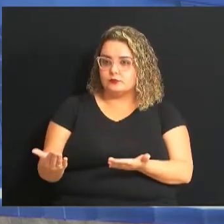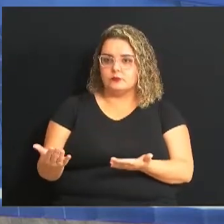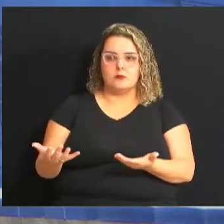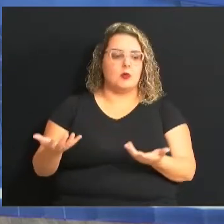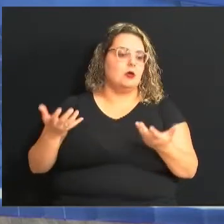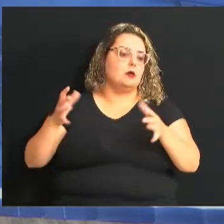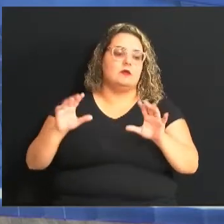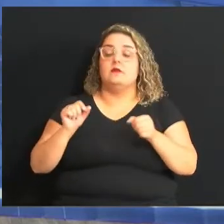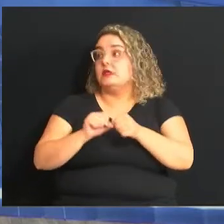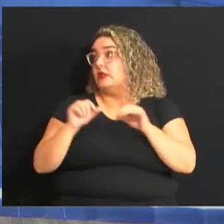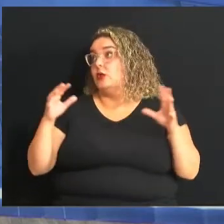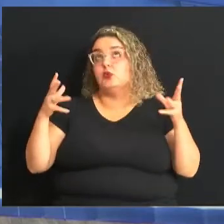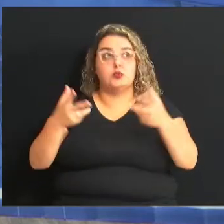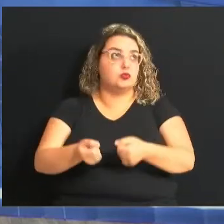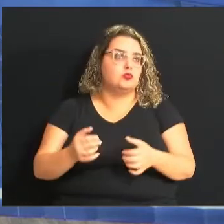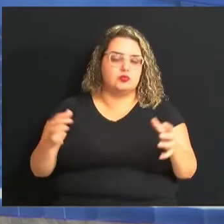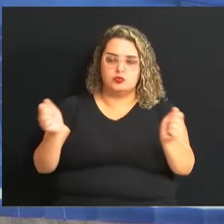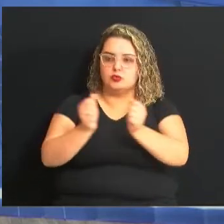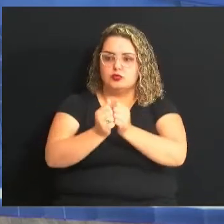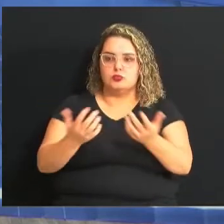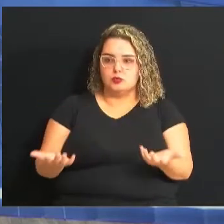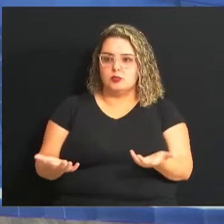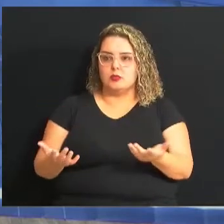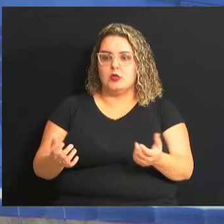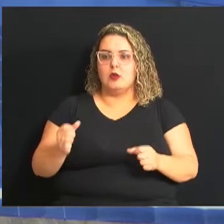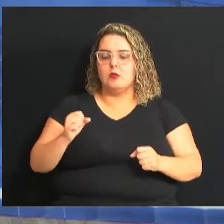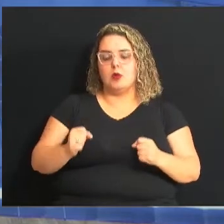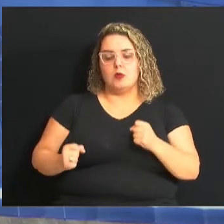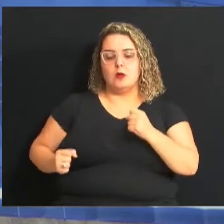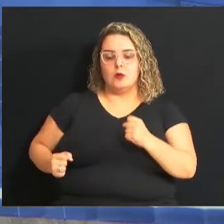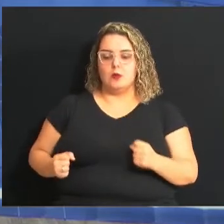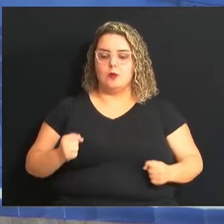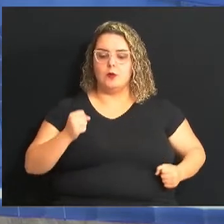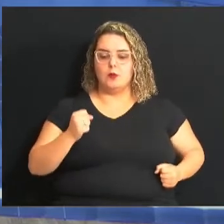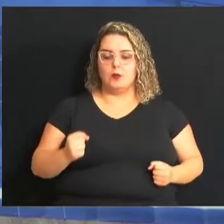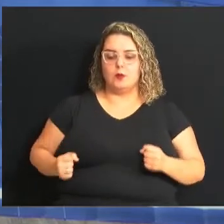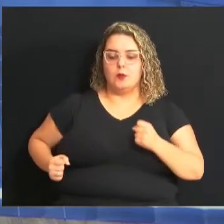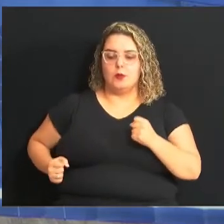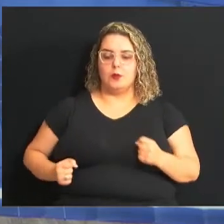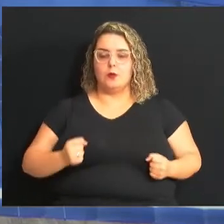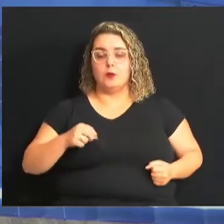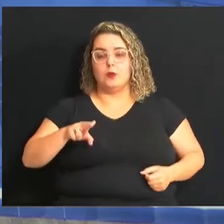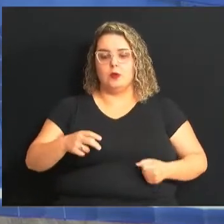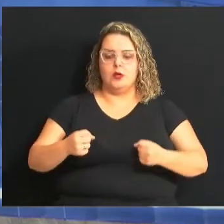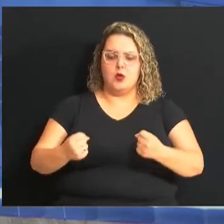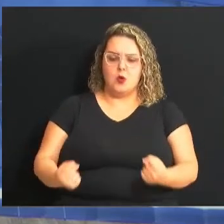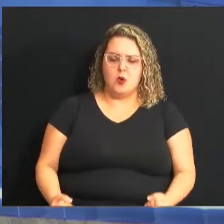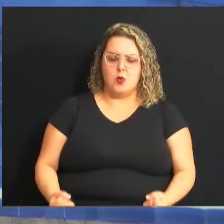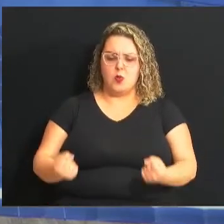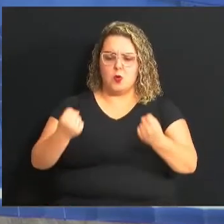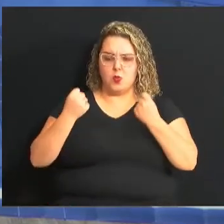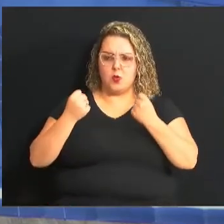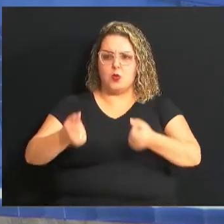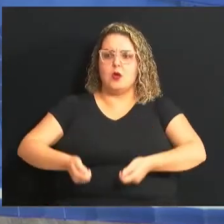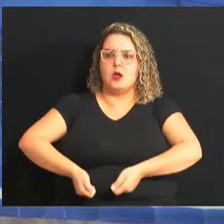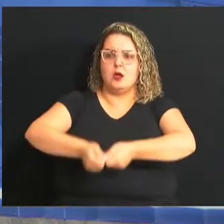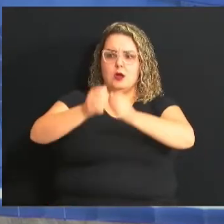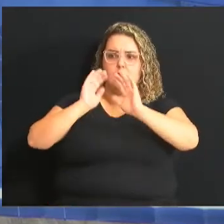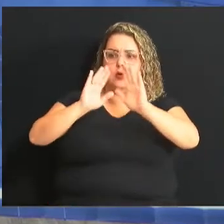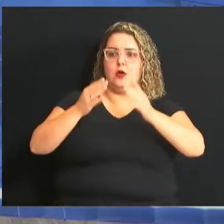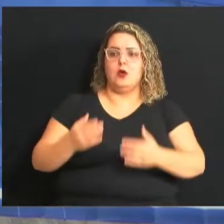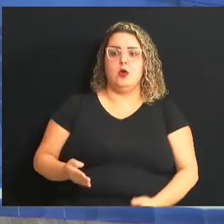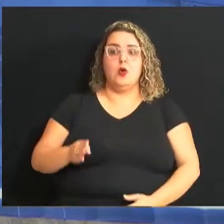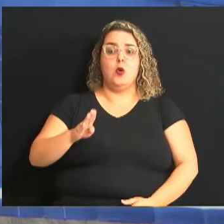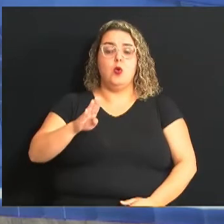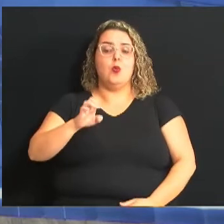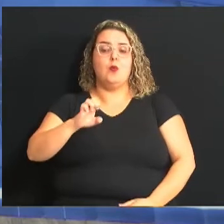tudo de uma vez. Pode ser uma caminhada, ou a musculação, ou um vôlei, um beach tênis que está na moda agora.